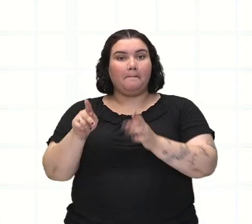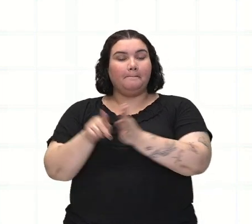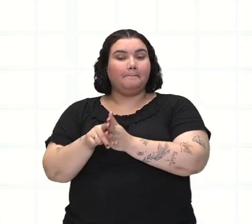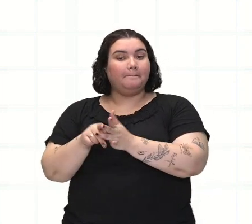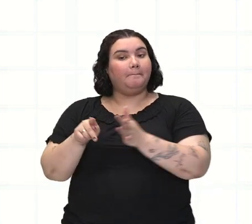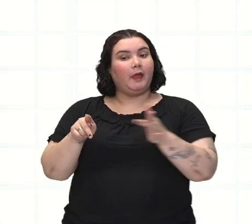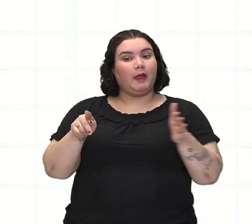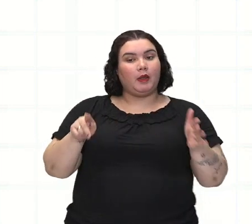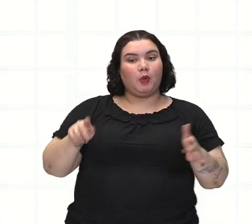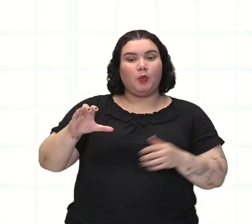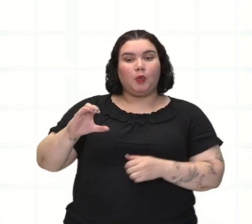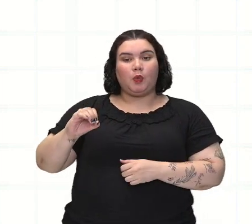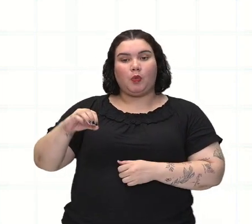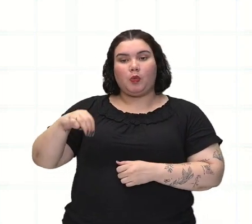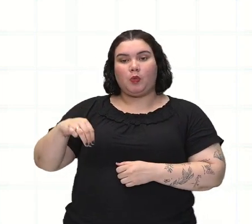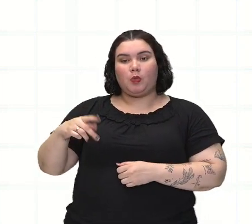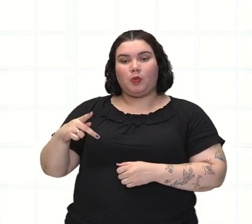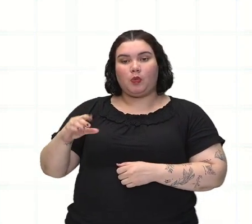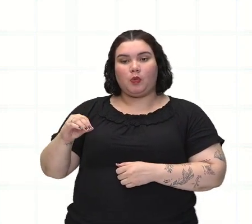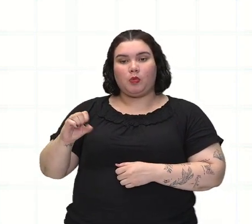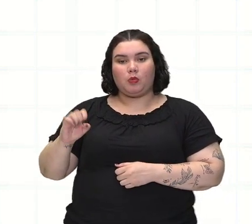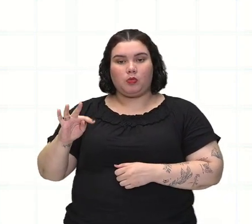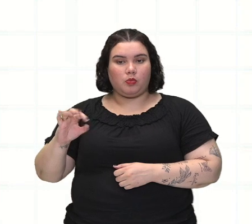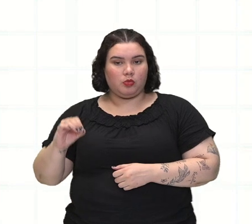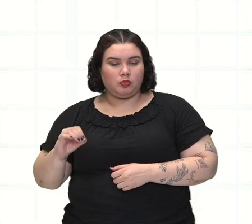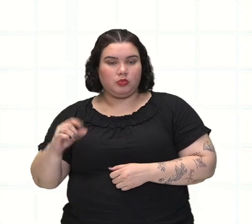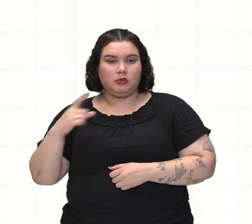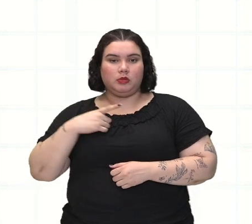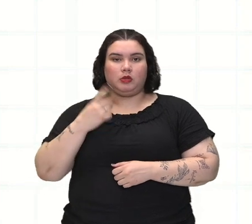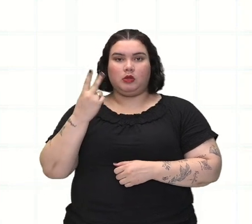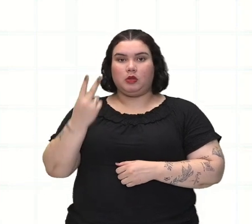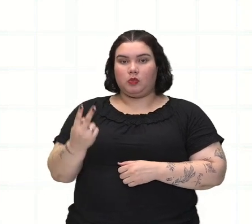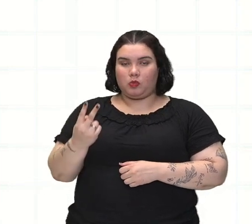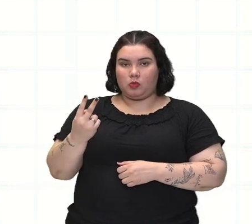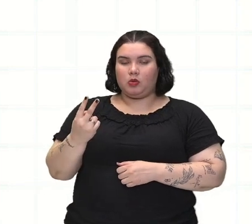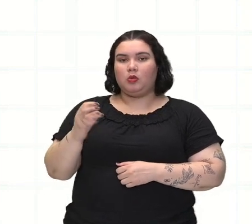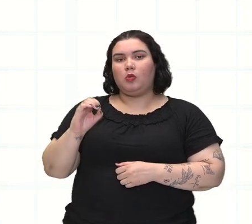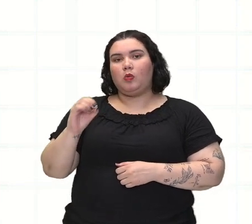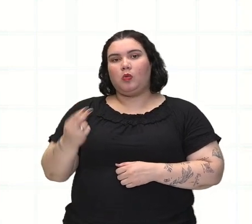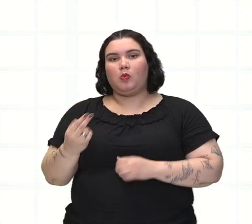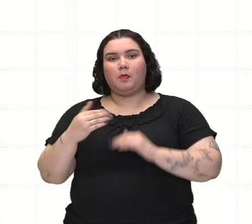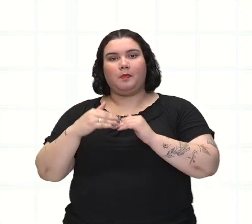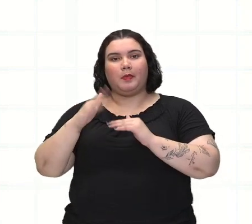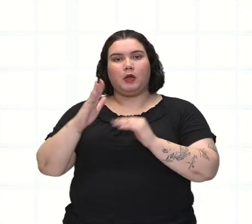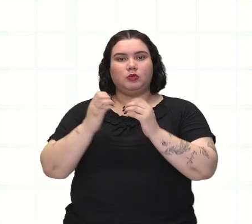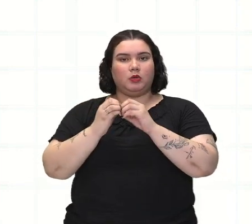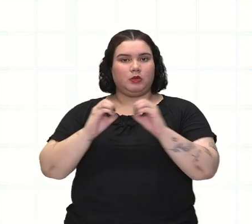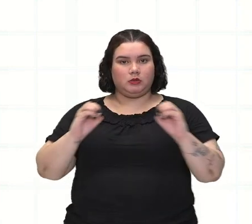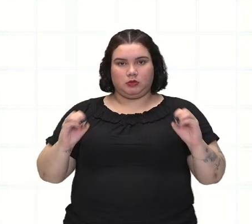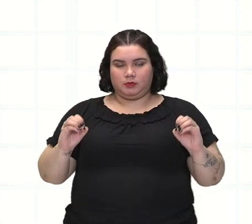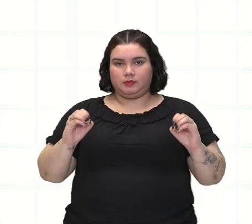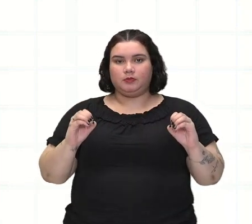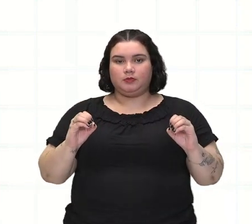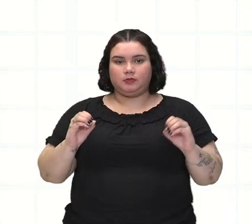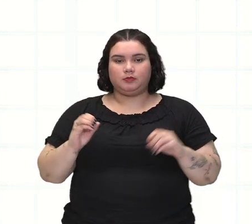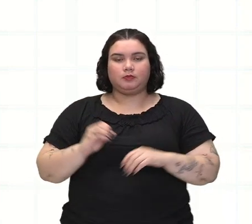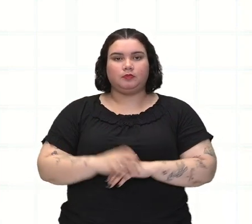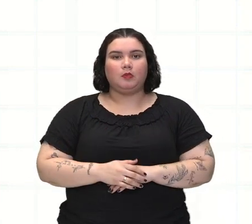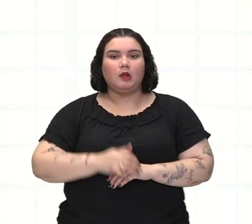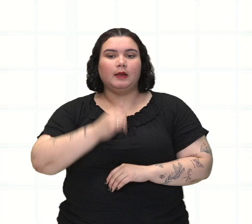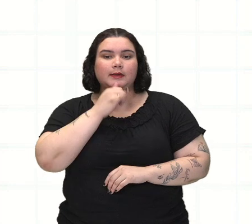período composto, ele vai ter duas ou mais orações. Por